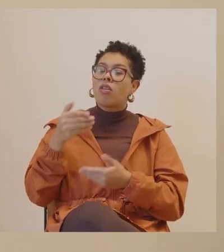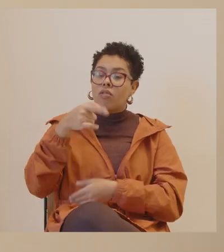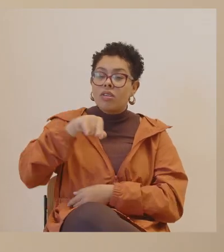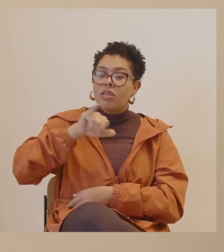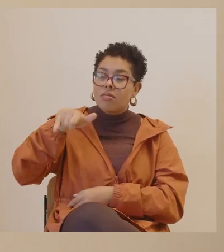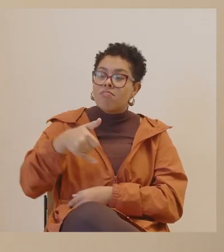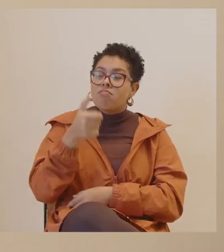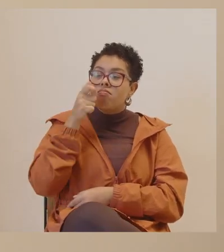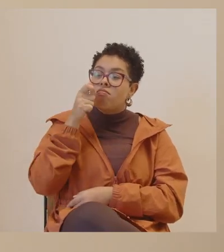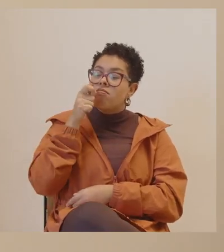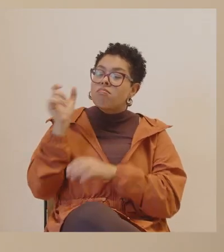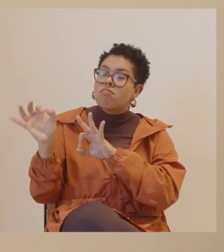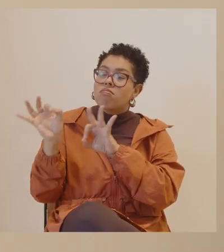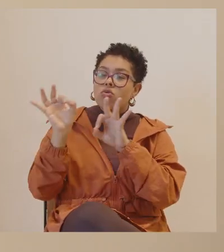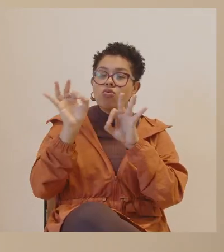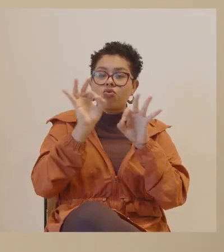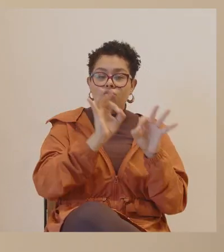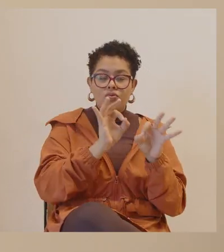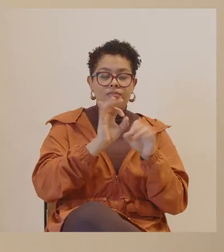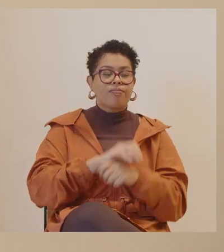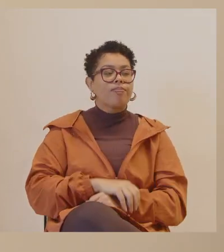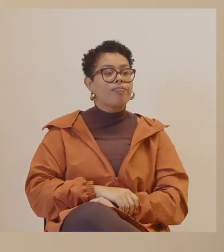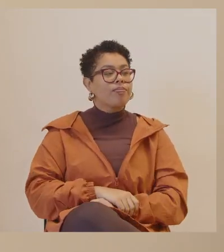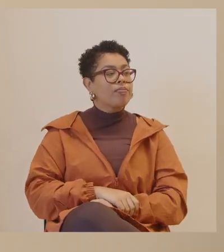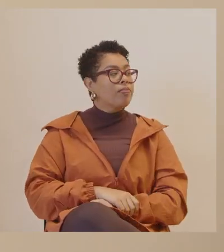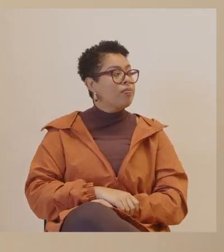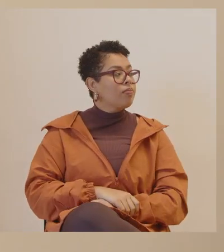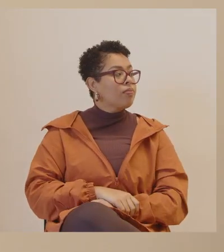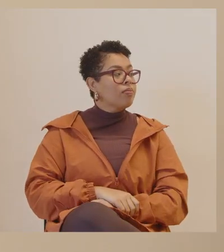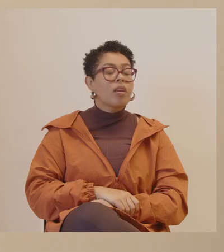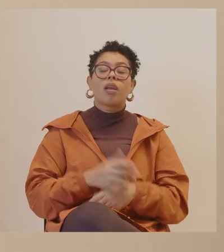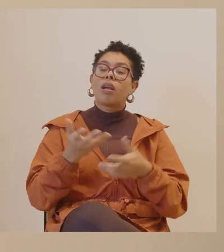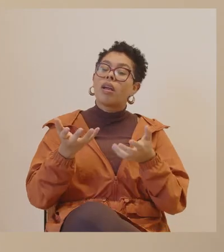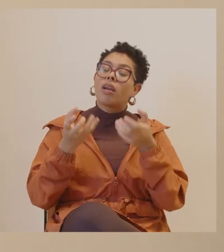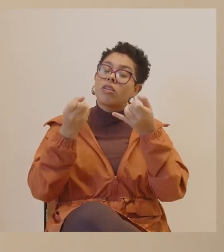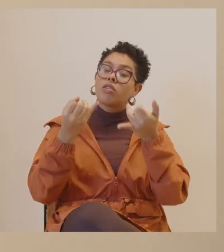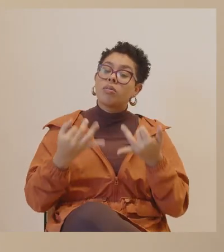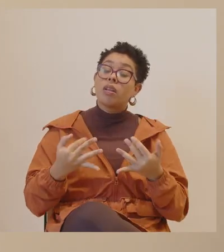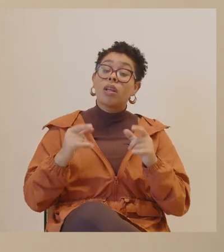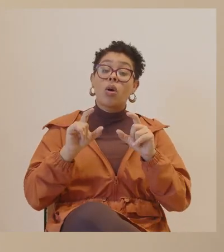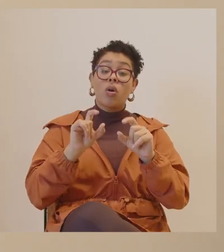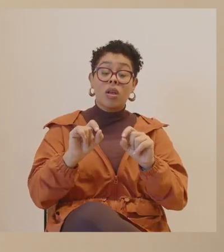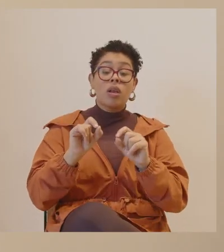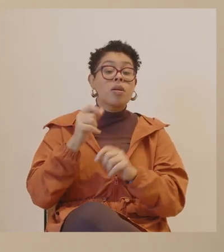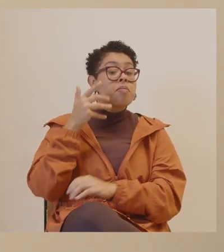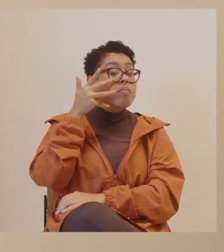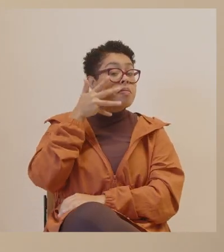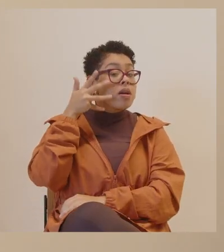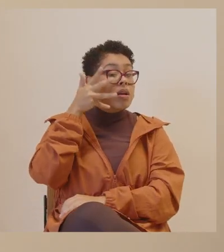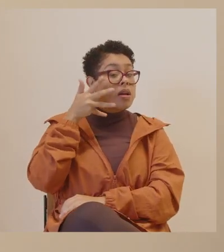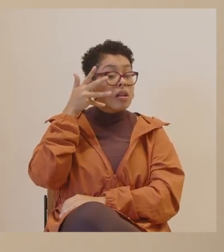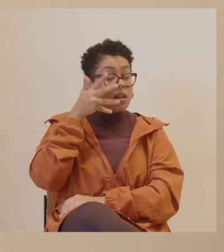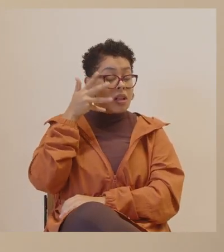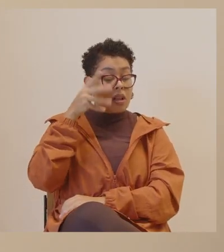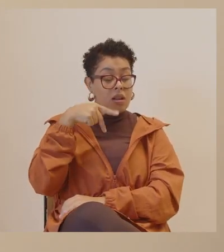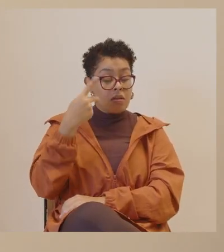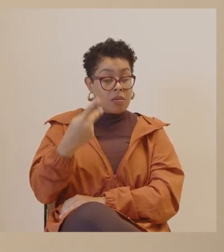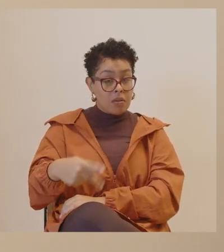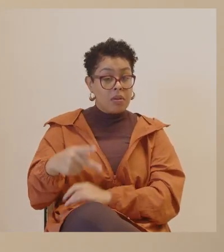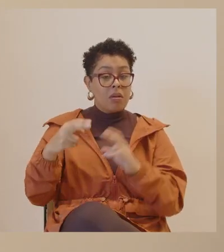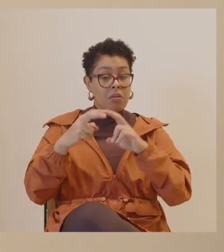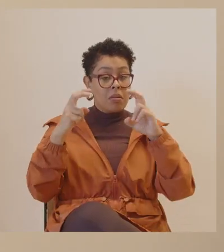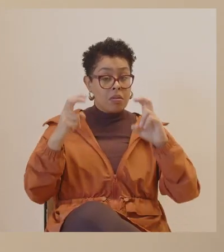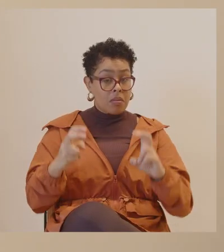proveitosa. Então, só dizer que todas as palestras que a gente realiza aqui no